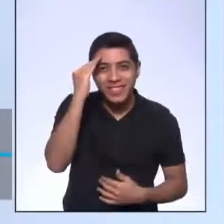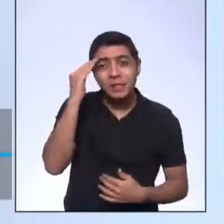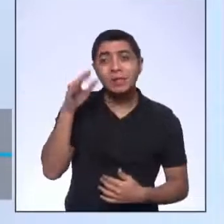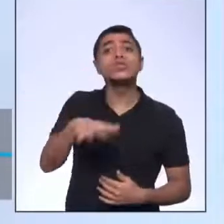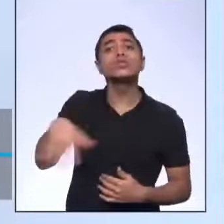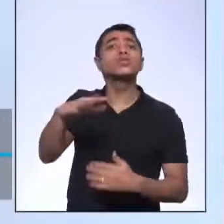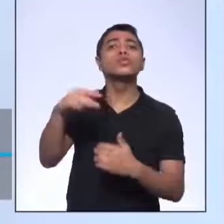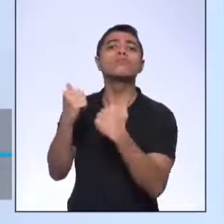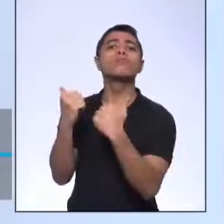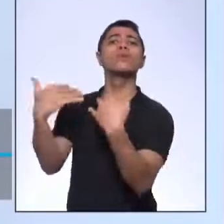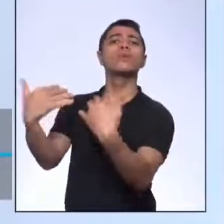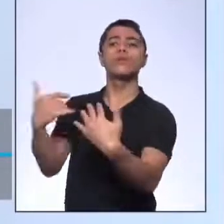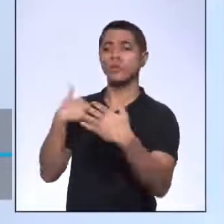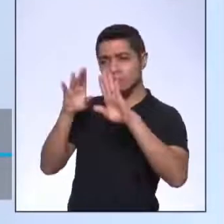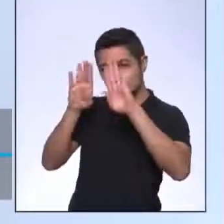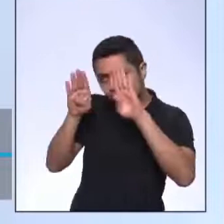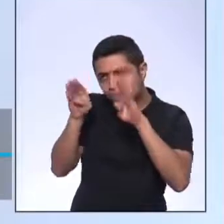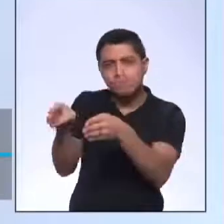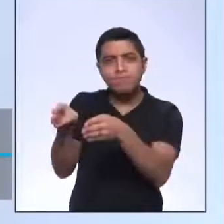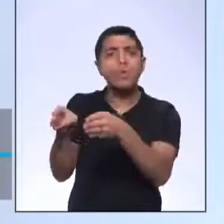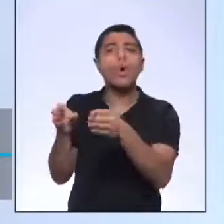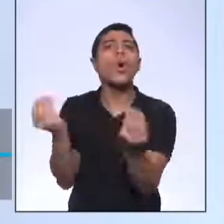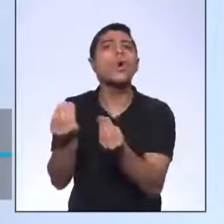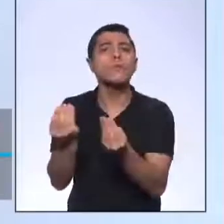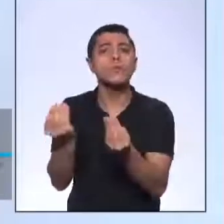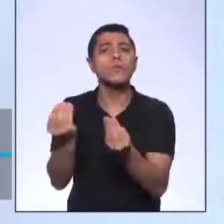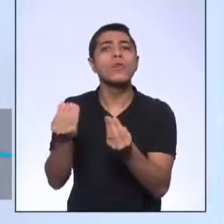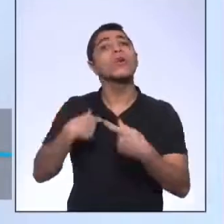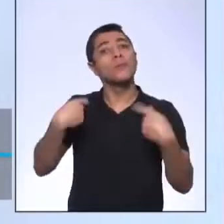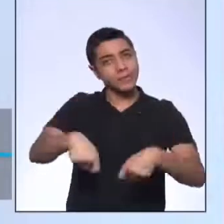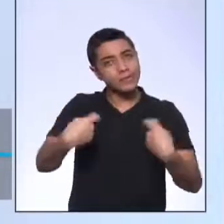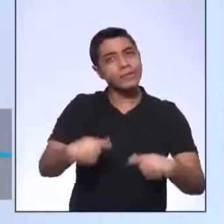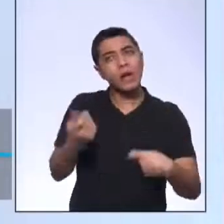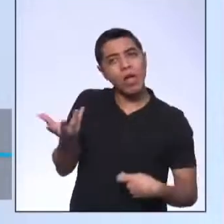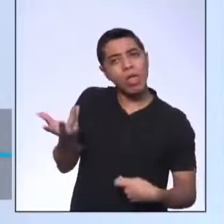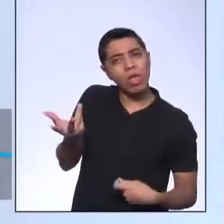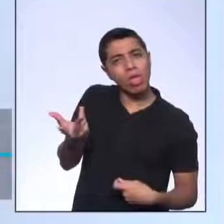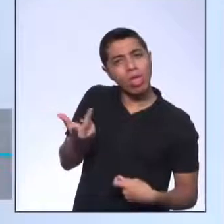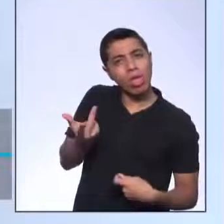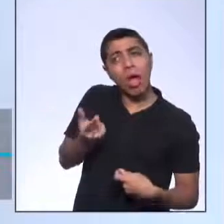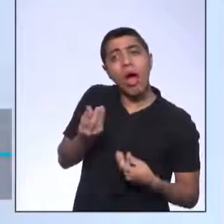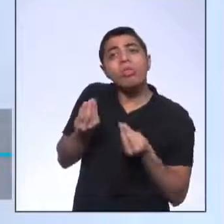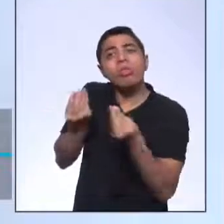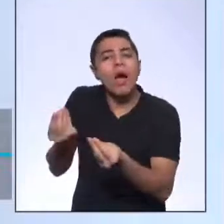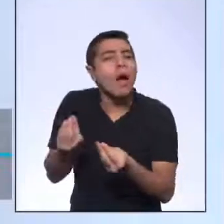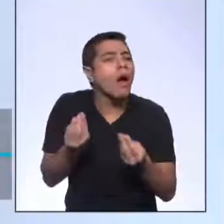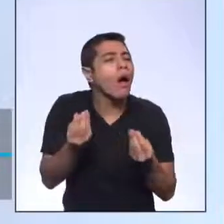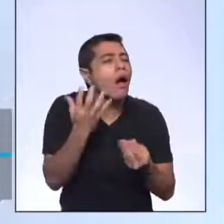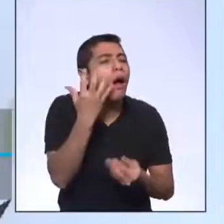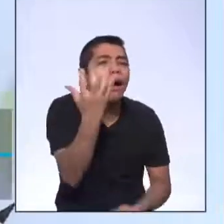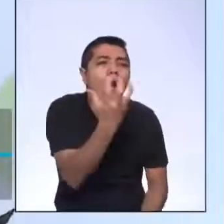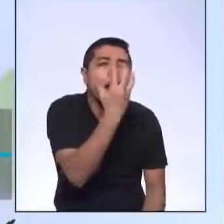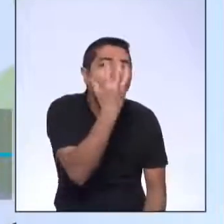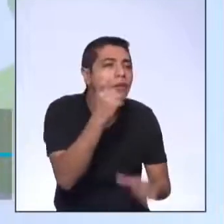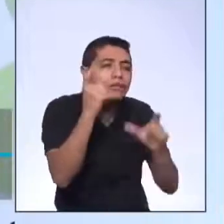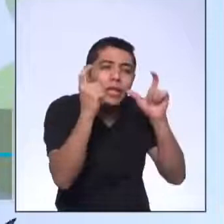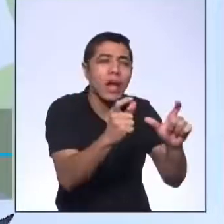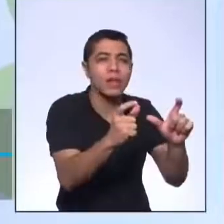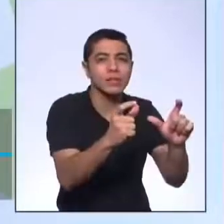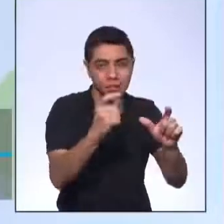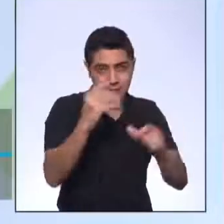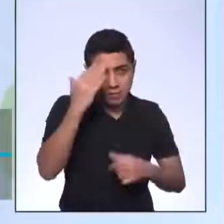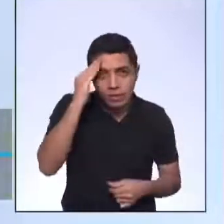meu público alvo como que eu vou fazer algum igual você interessar pelo produto que eu estou mostrando tá isso é muito importante